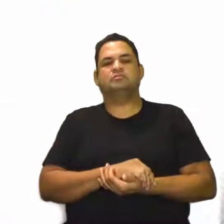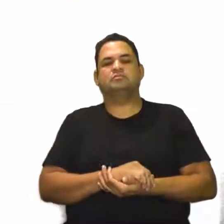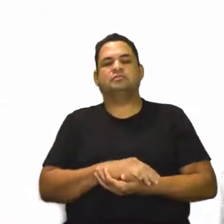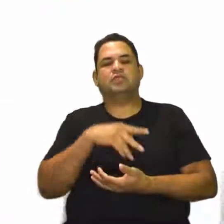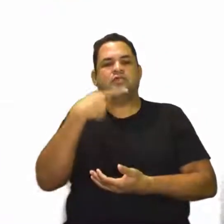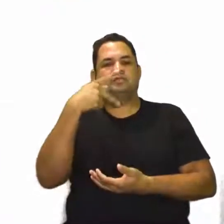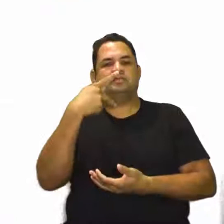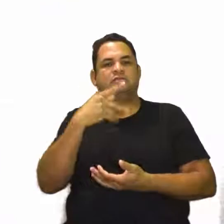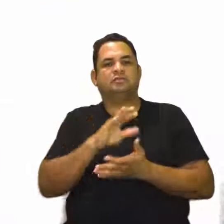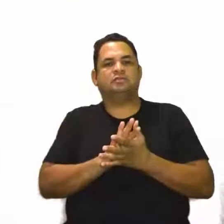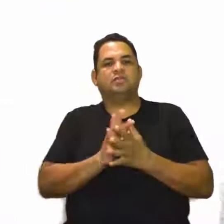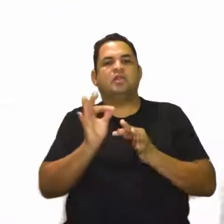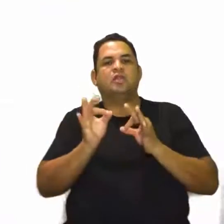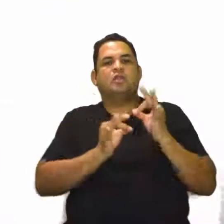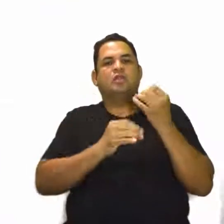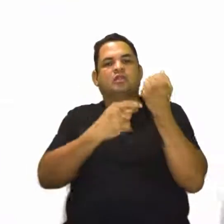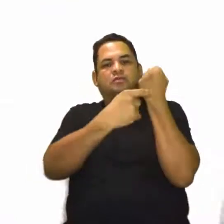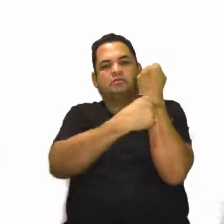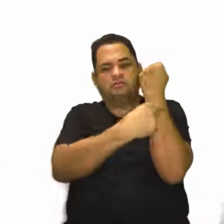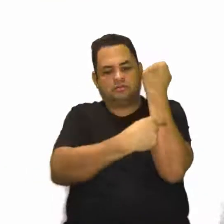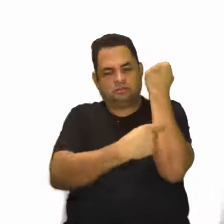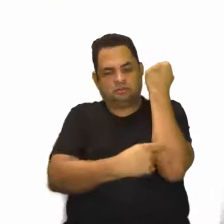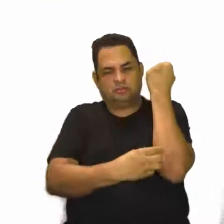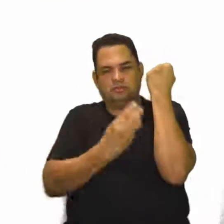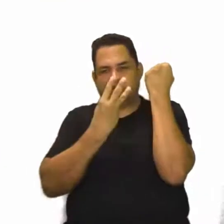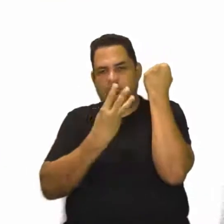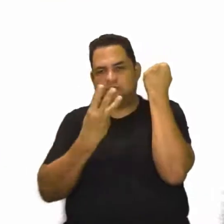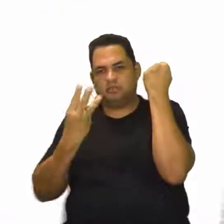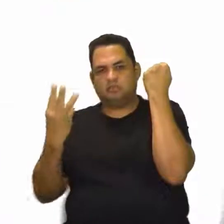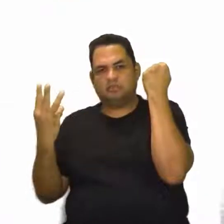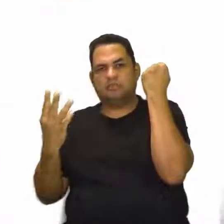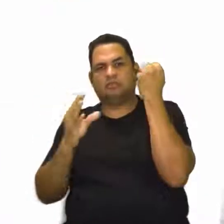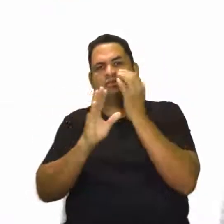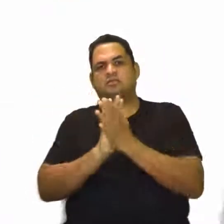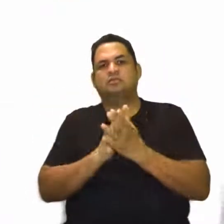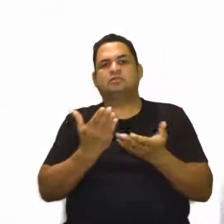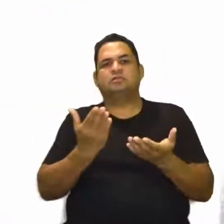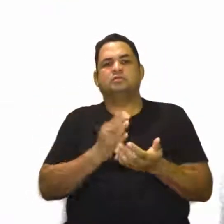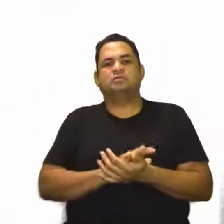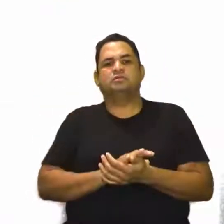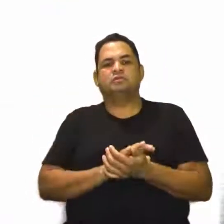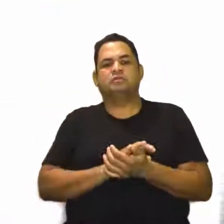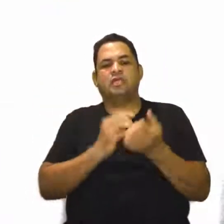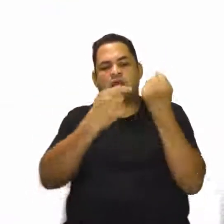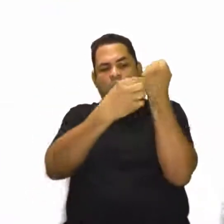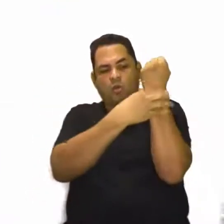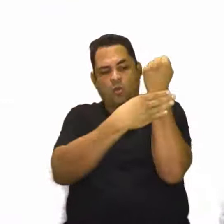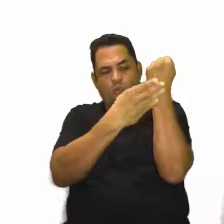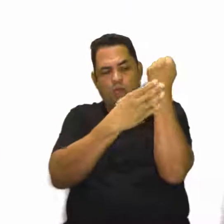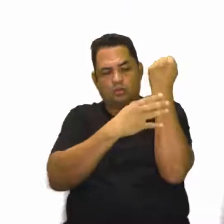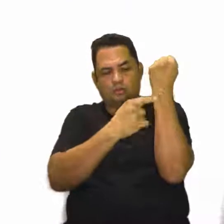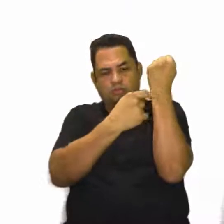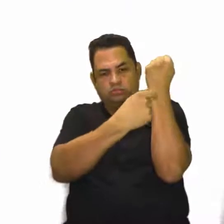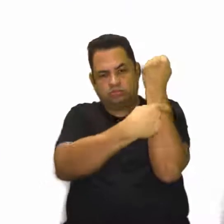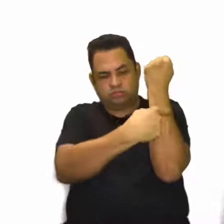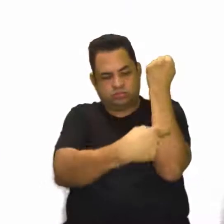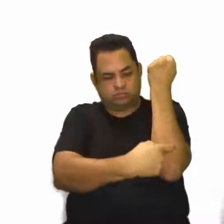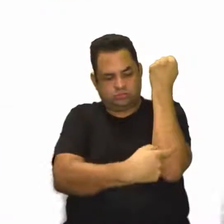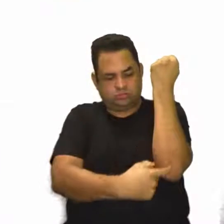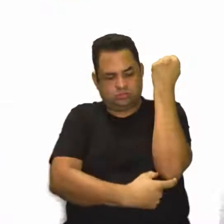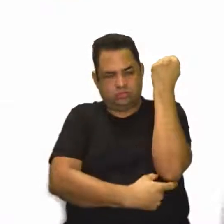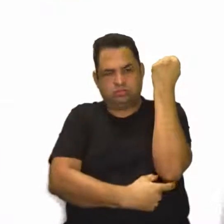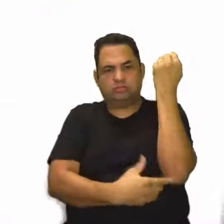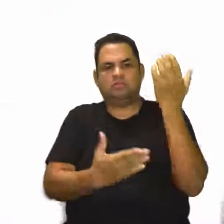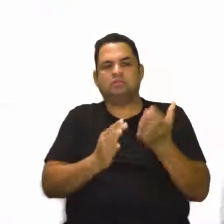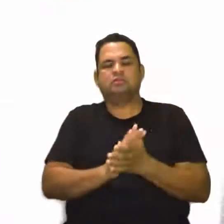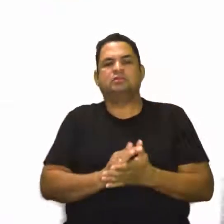nós dissemos aí que ela tem 33 vértebras, né? Subdivididas aí em 4 partes bem consideráveis. Exato.